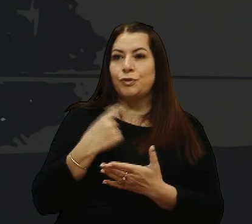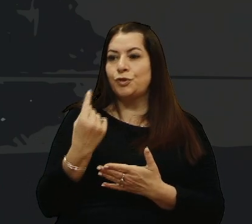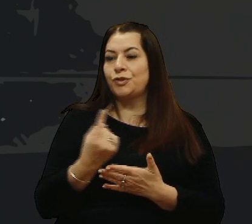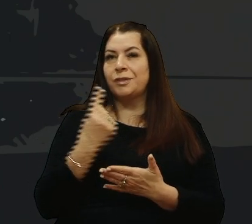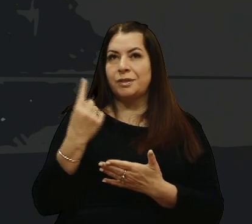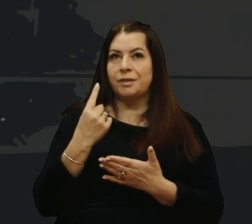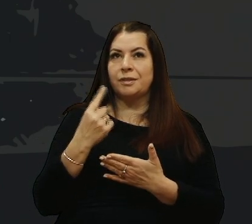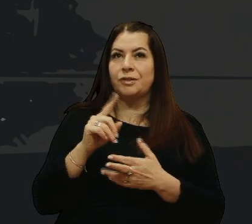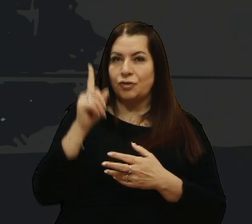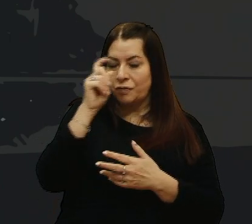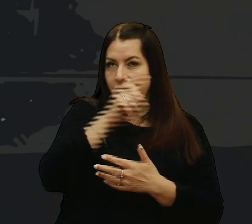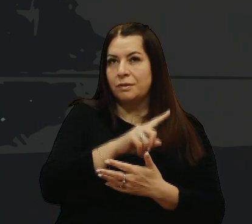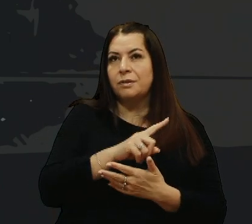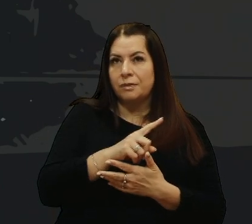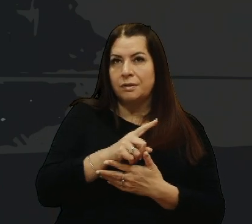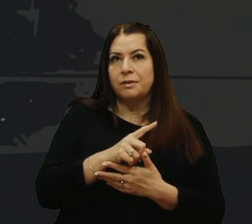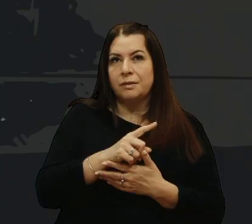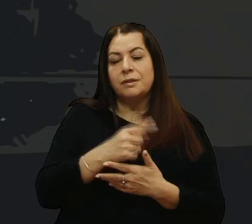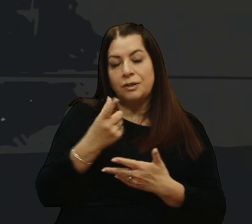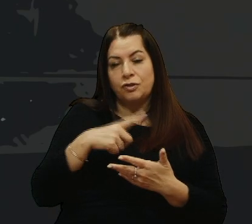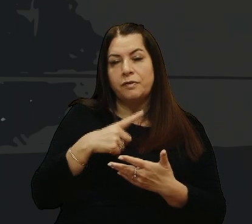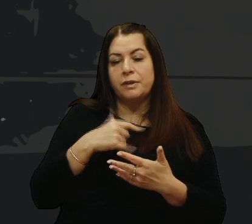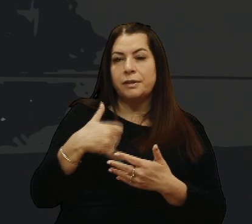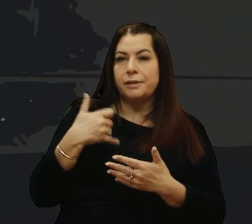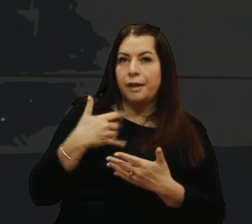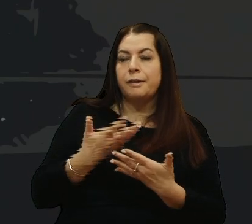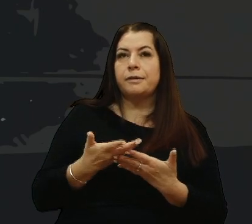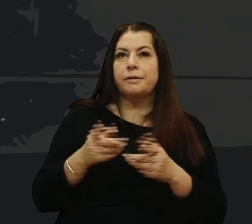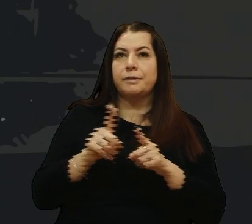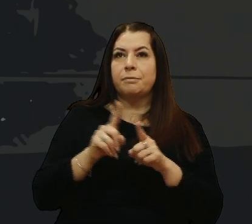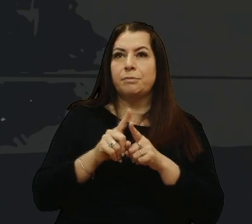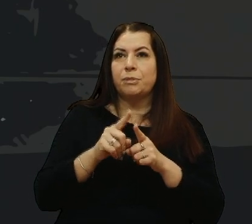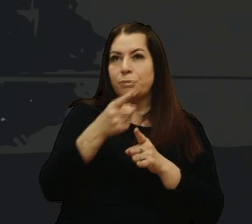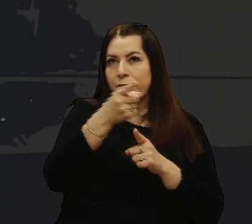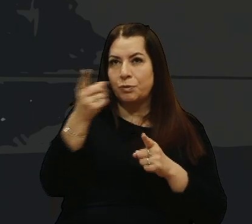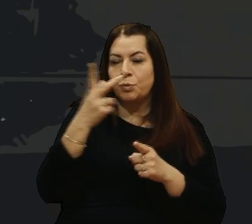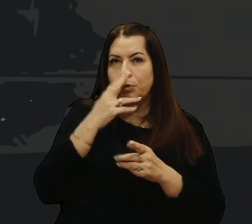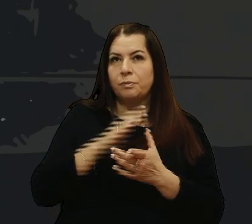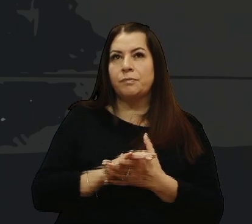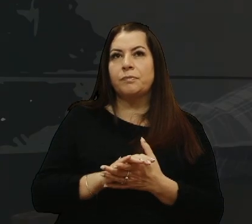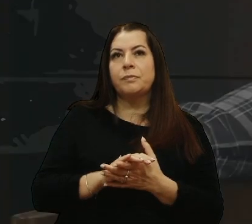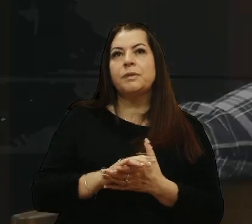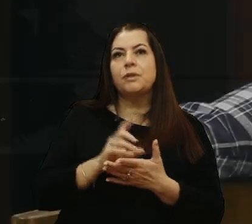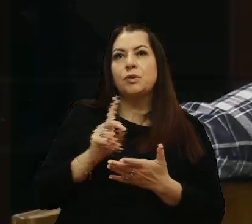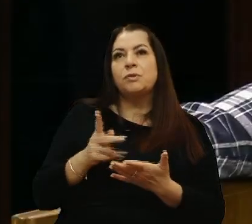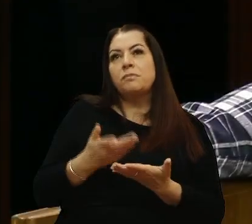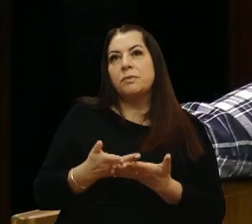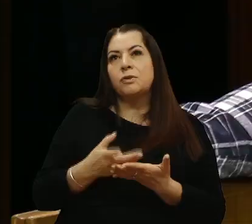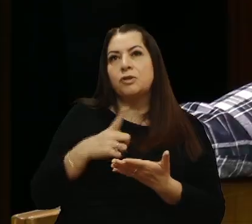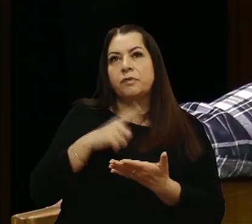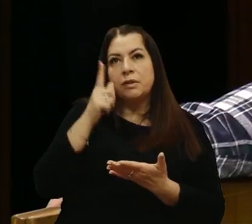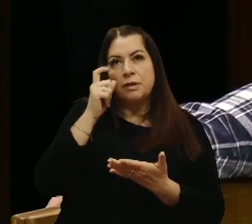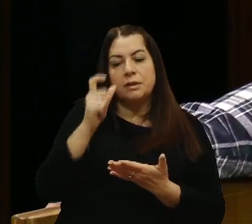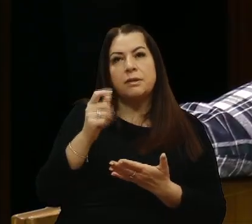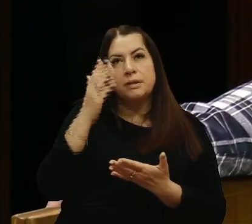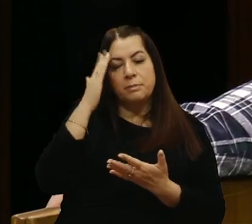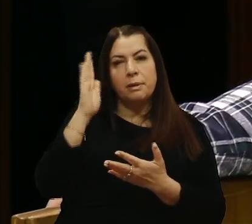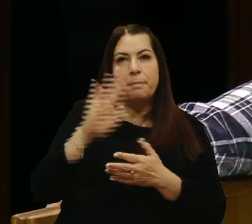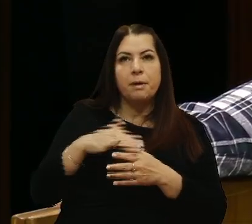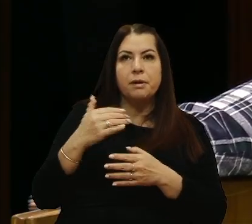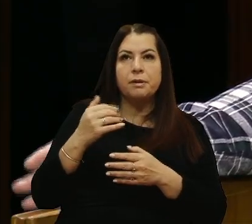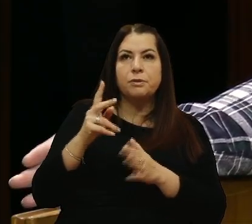independente com as dificuldades inerentes à idade e inerentes também a uma condição como essa. É isso. Quem tiver interesse em saber mais